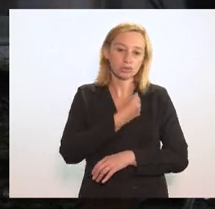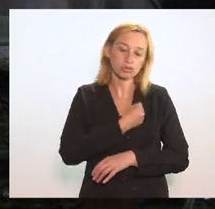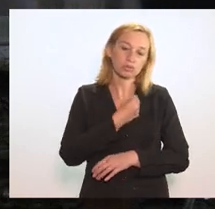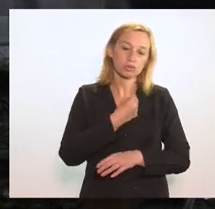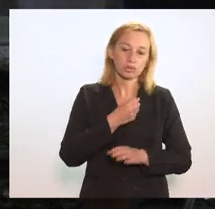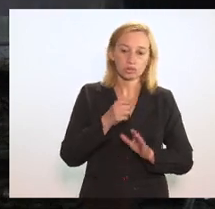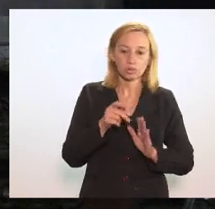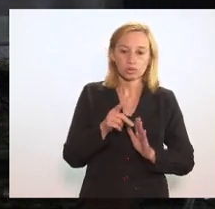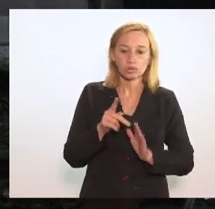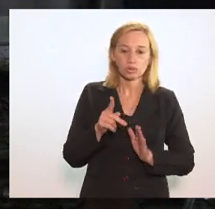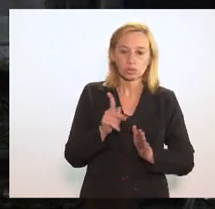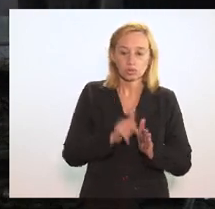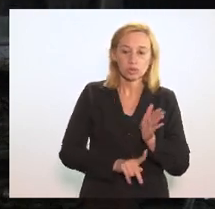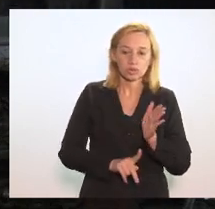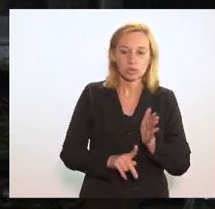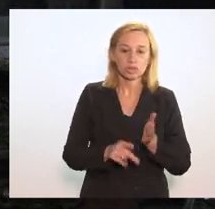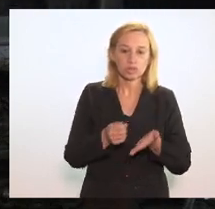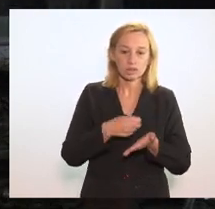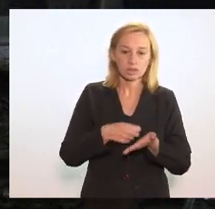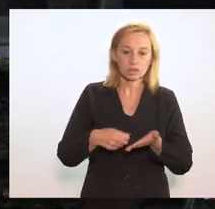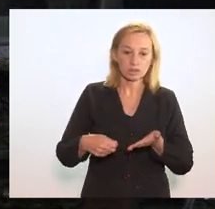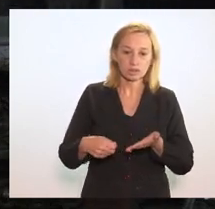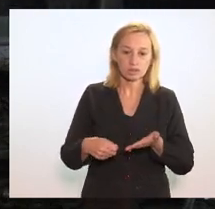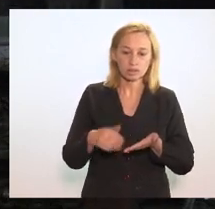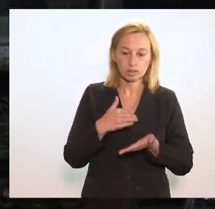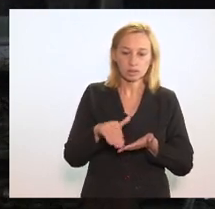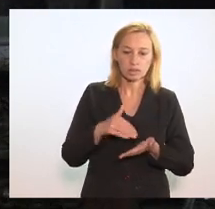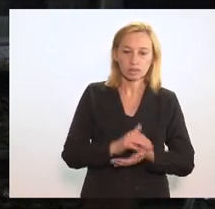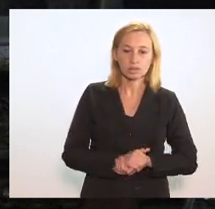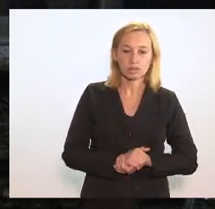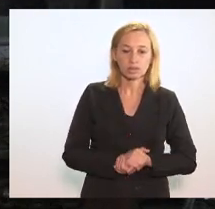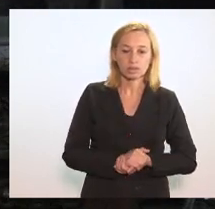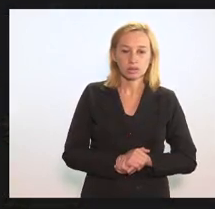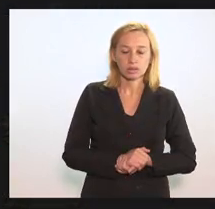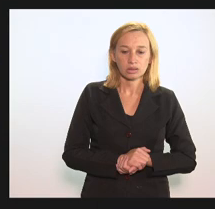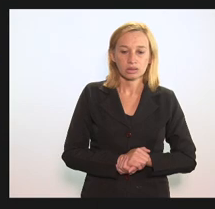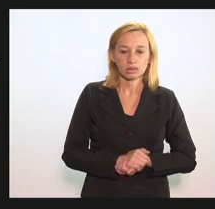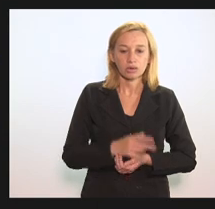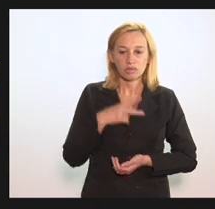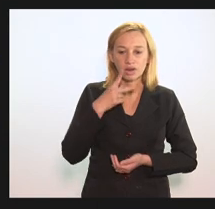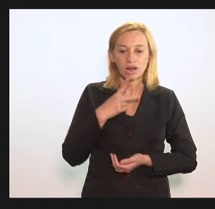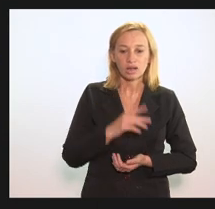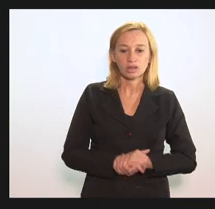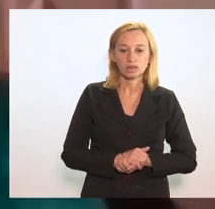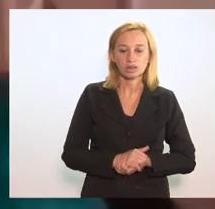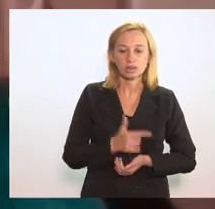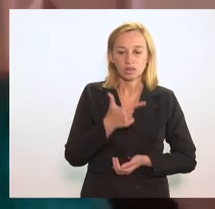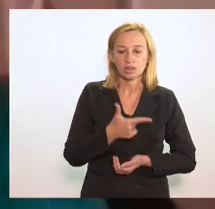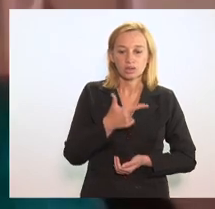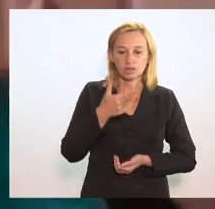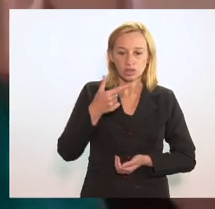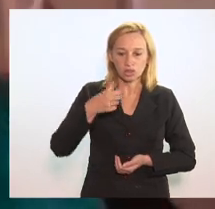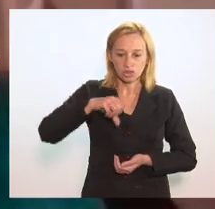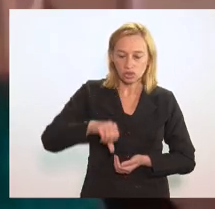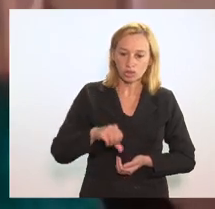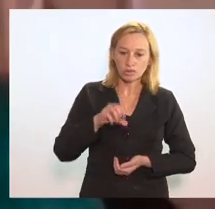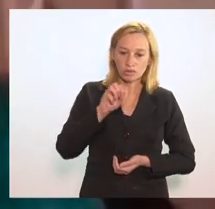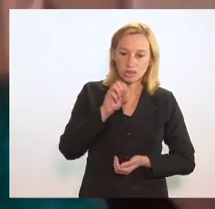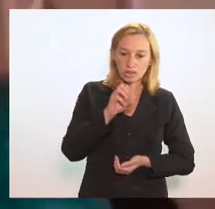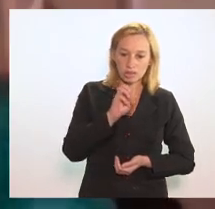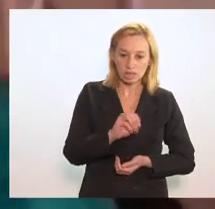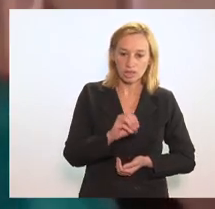projeto, as secretárias já anotem. Por favor. Obrigada. Eu vou cantar, então. É o